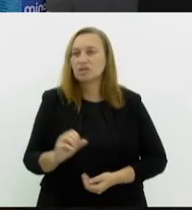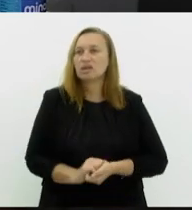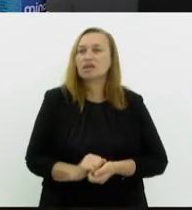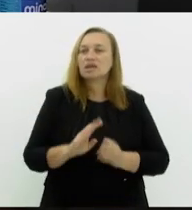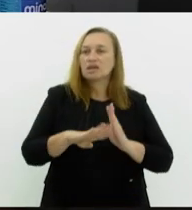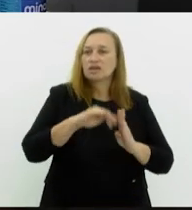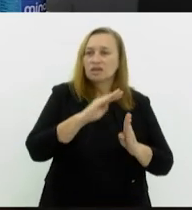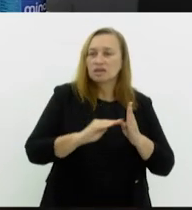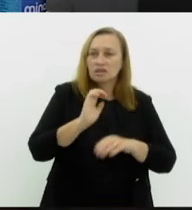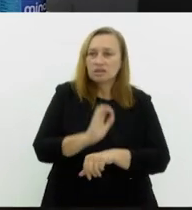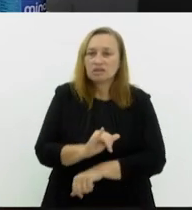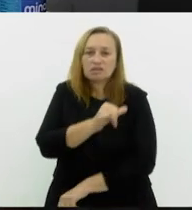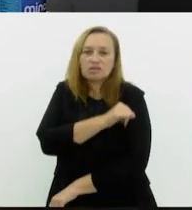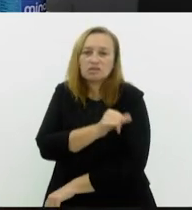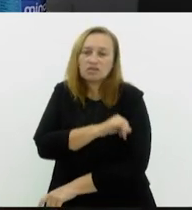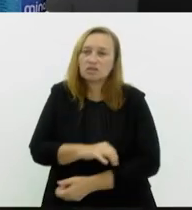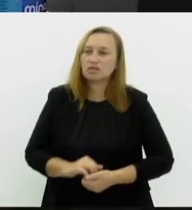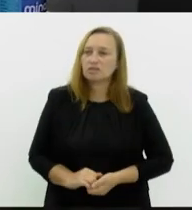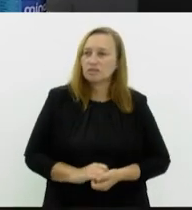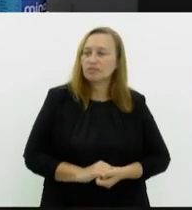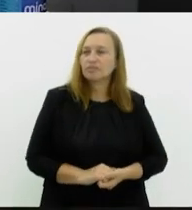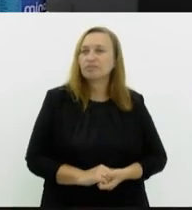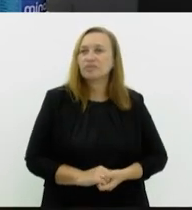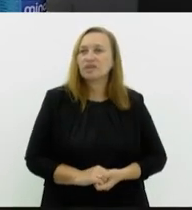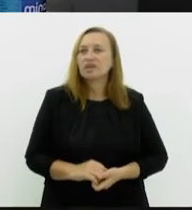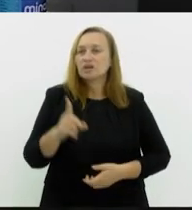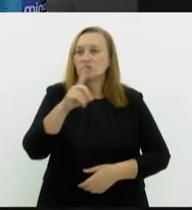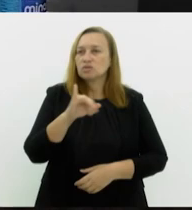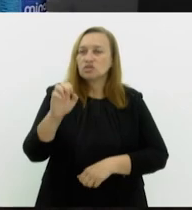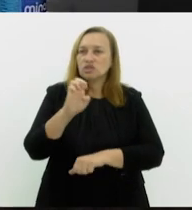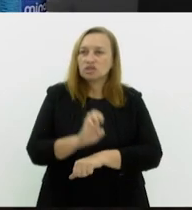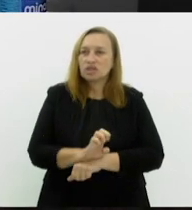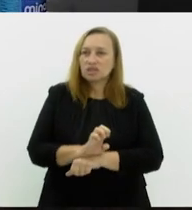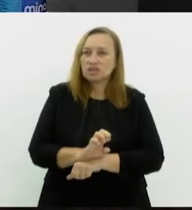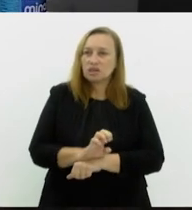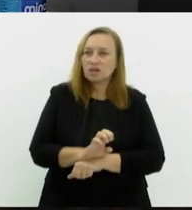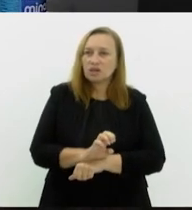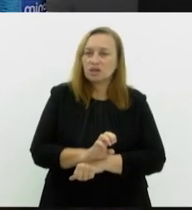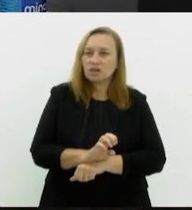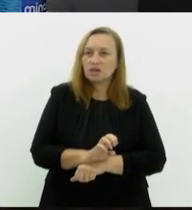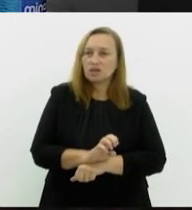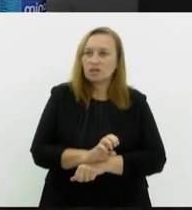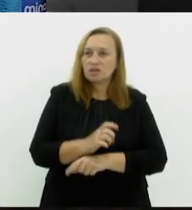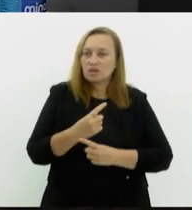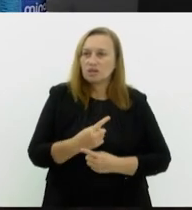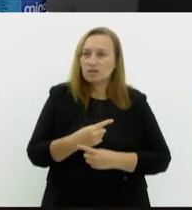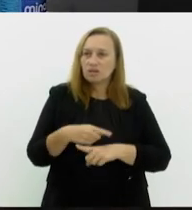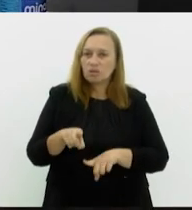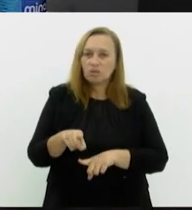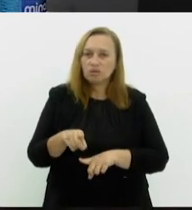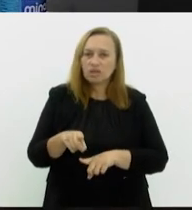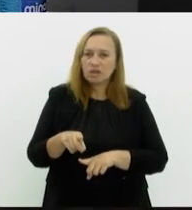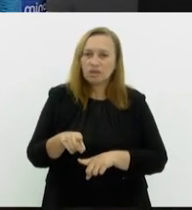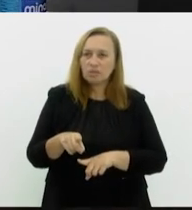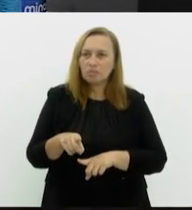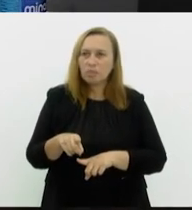calendário oficial do estado do Rio de Janeiro o Dia Estadual do Combate à Pornografia,